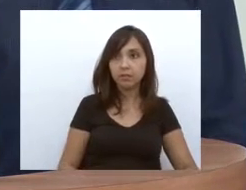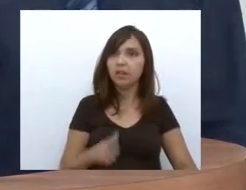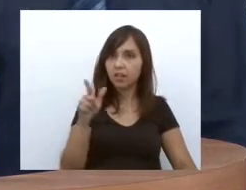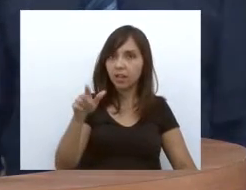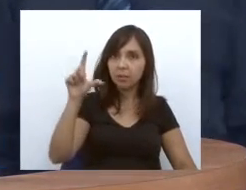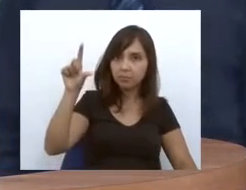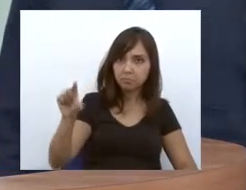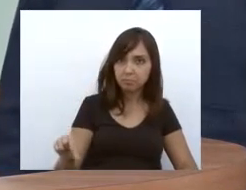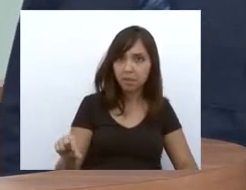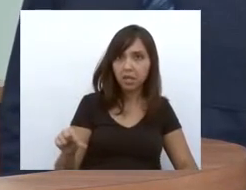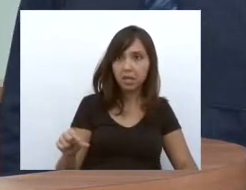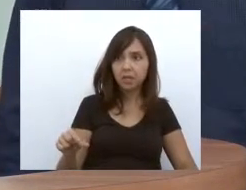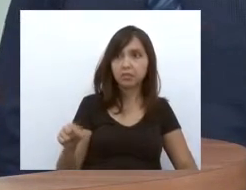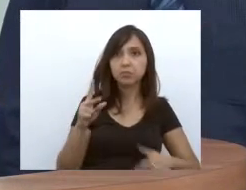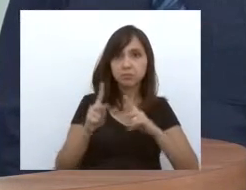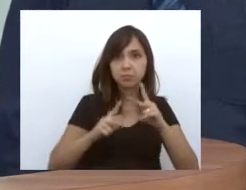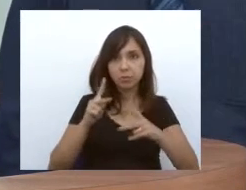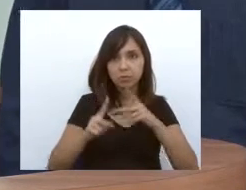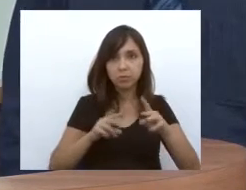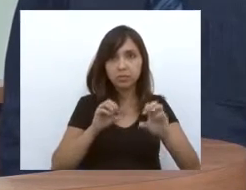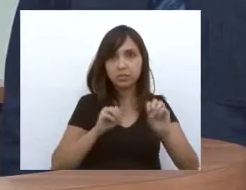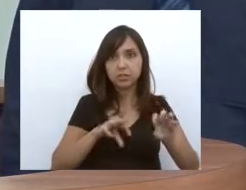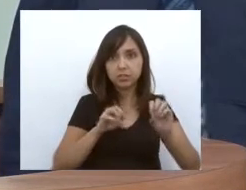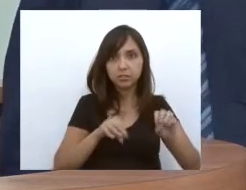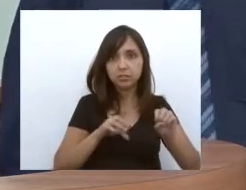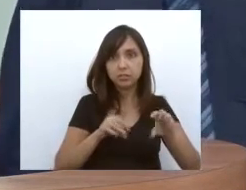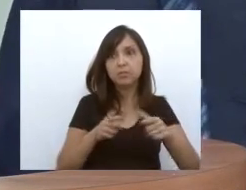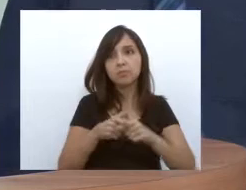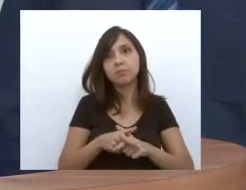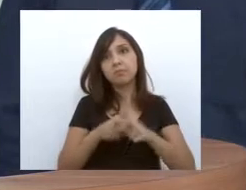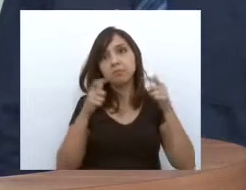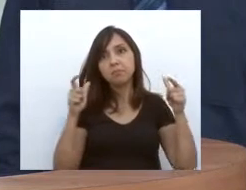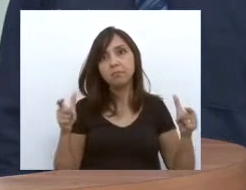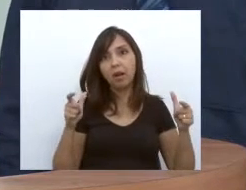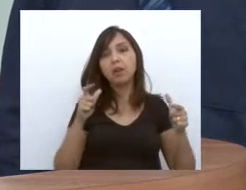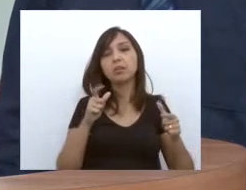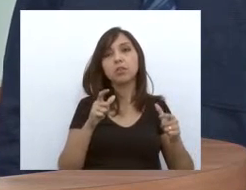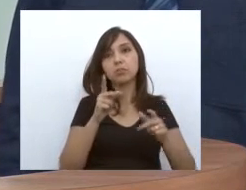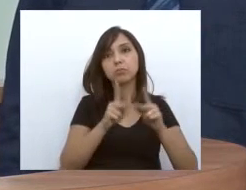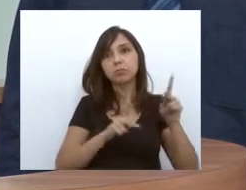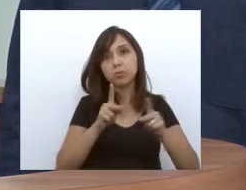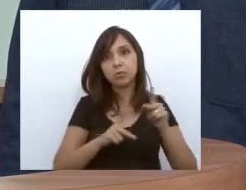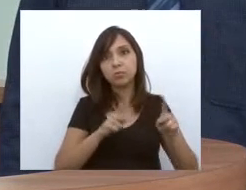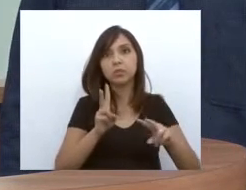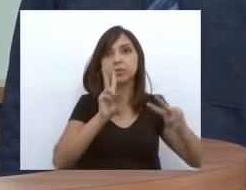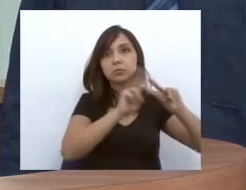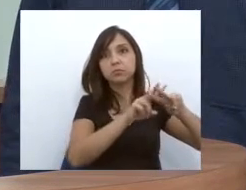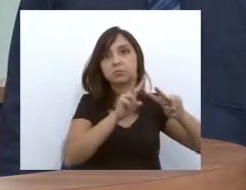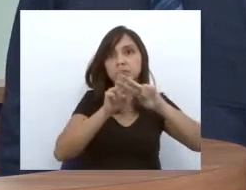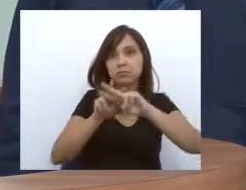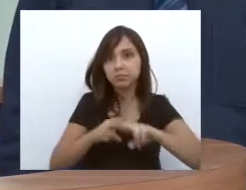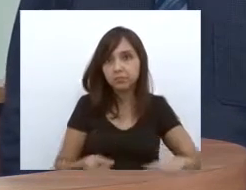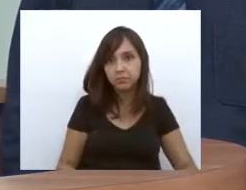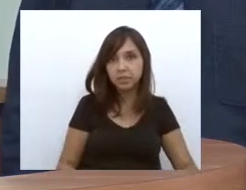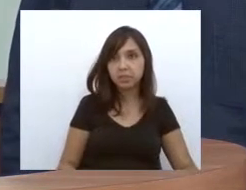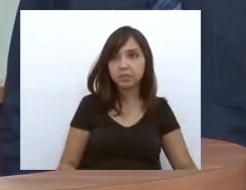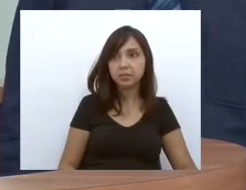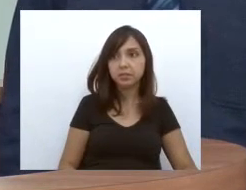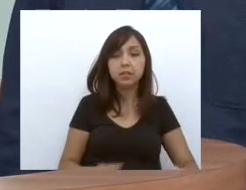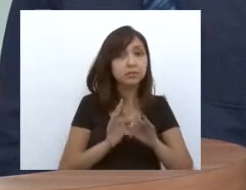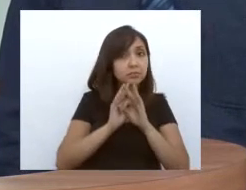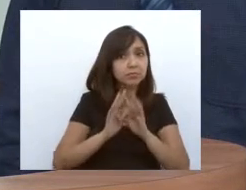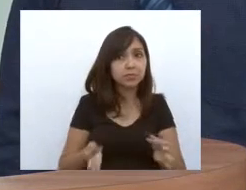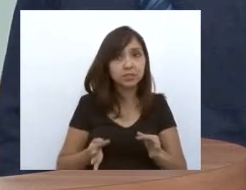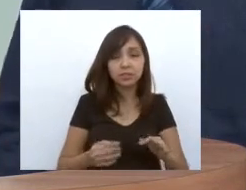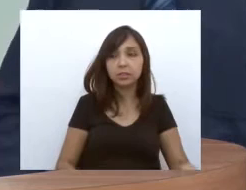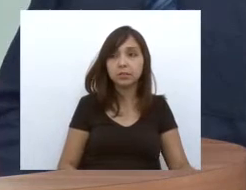tiver população educacional, maior vai ser a população em presídio. A soma é simples,